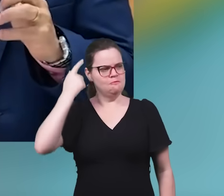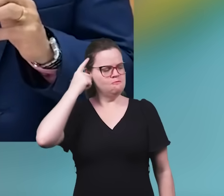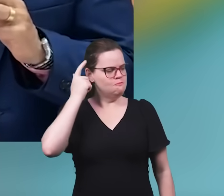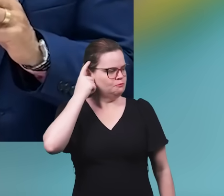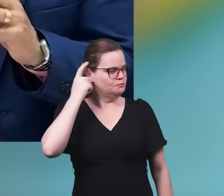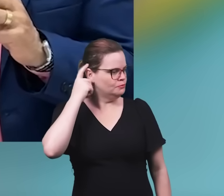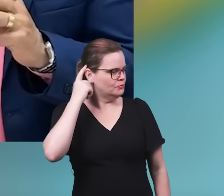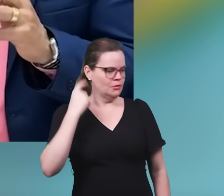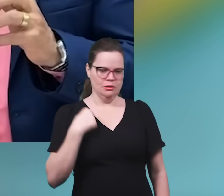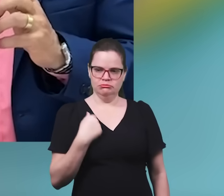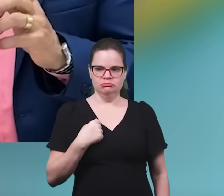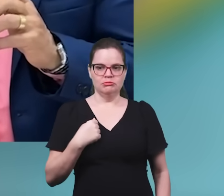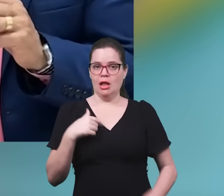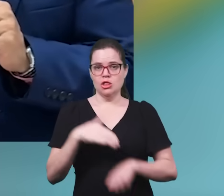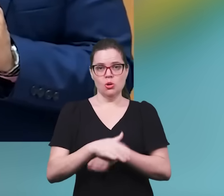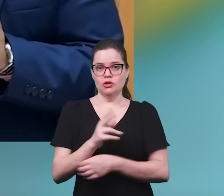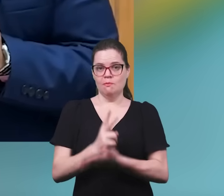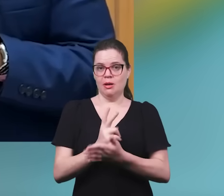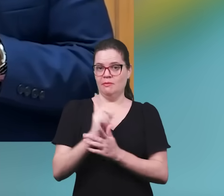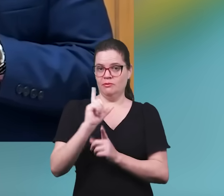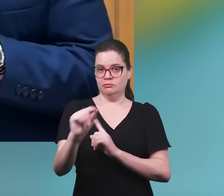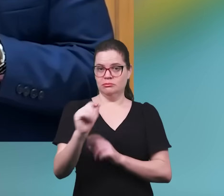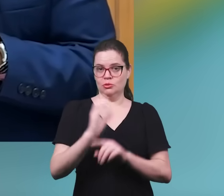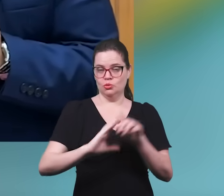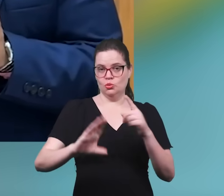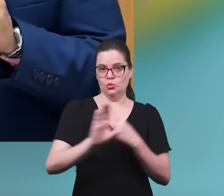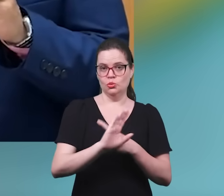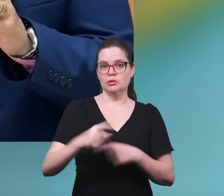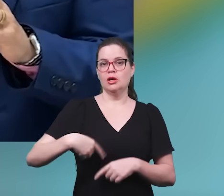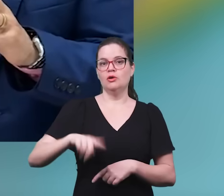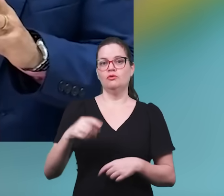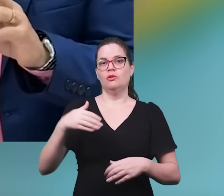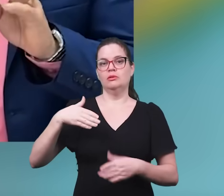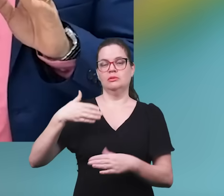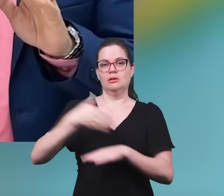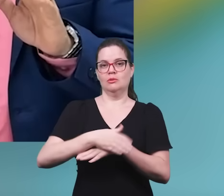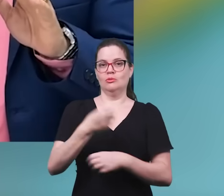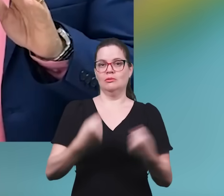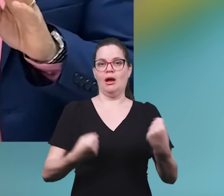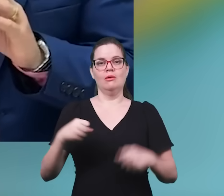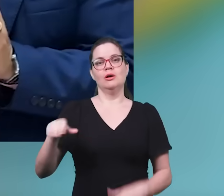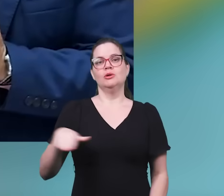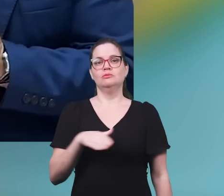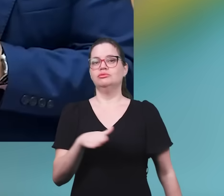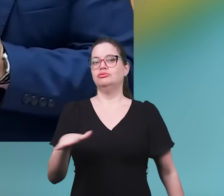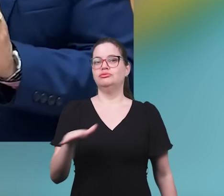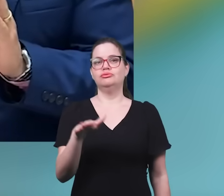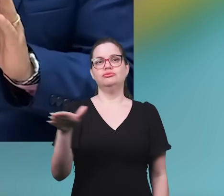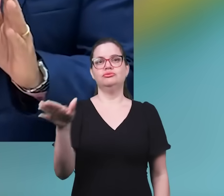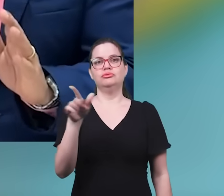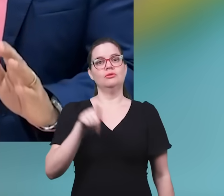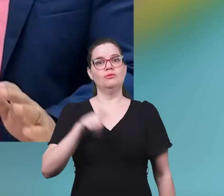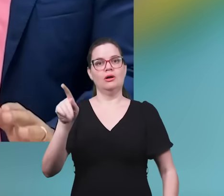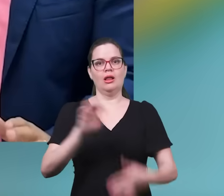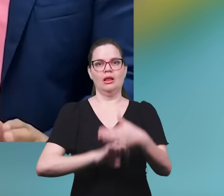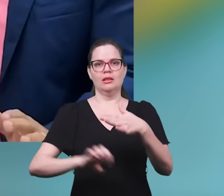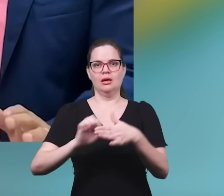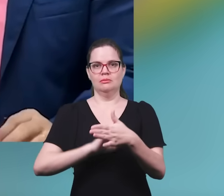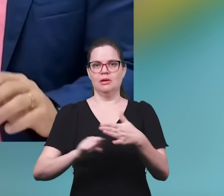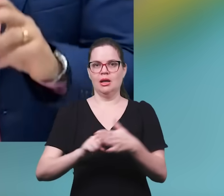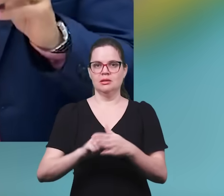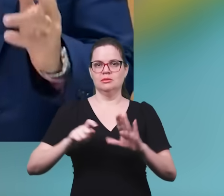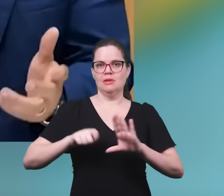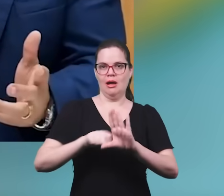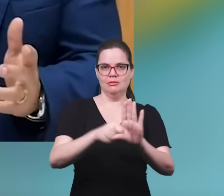incomodou tanto ele que na mesma noite, ele nos relatou que na mesma noite ele foi à